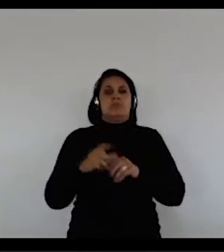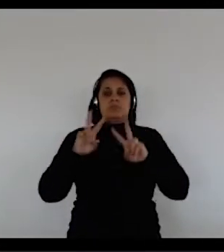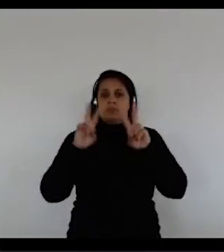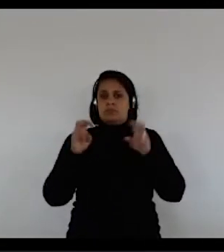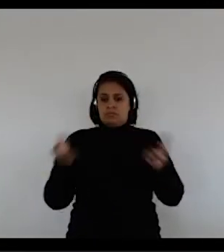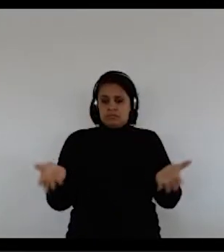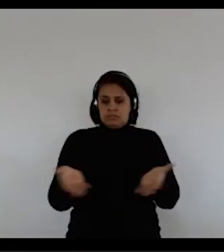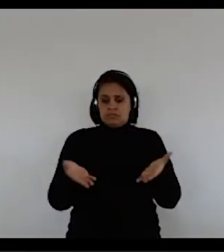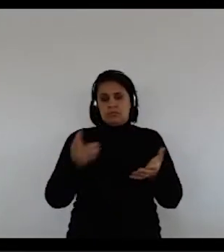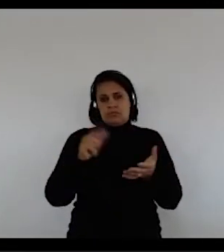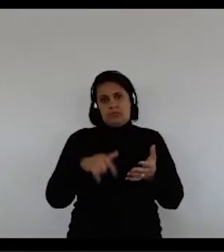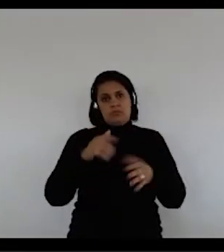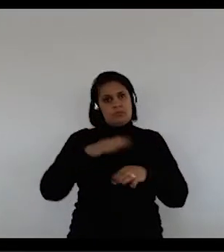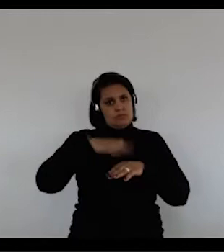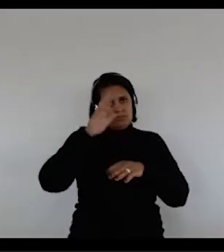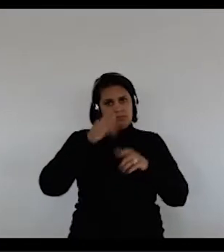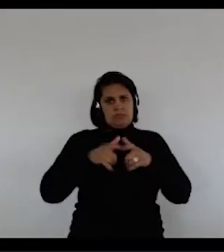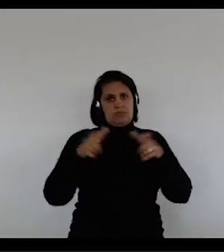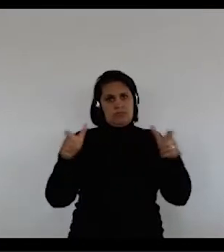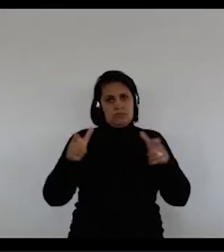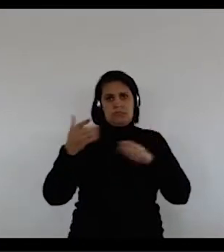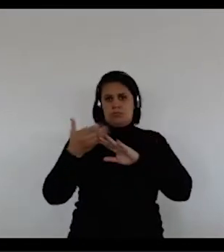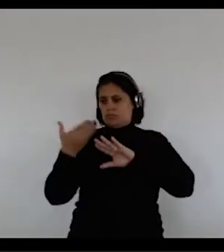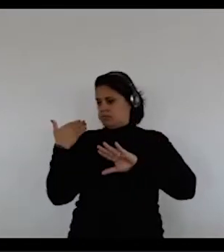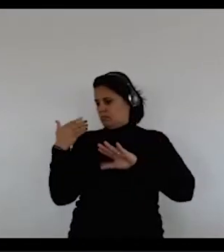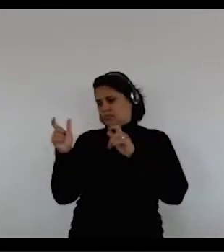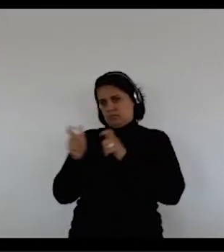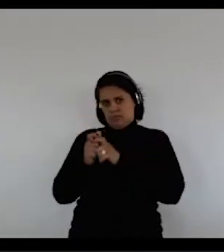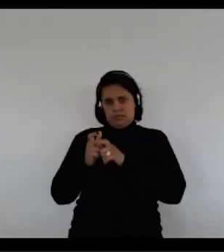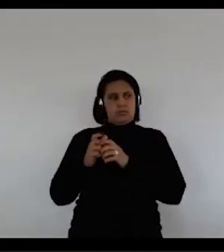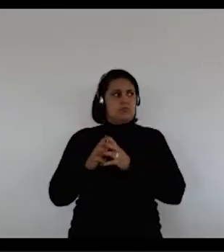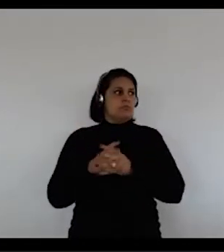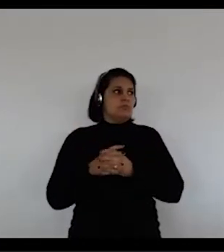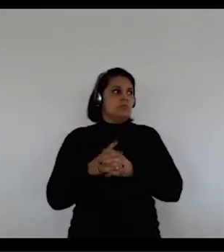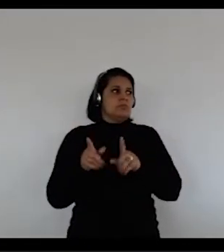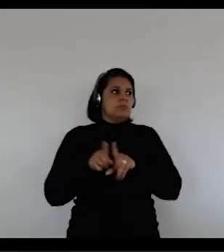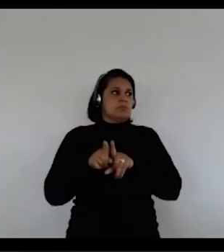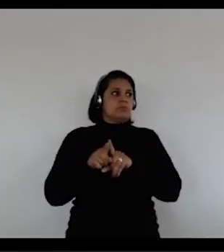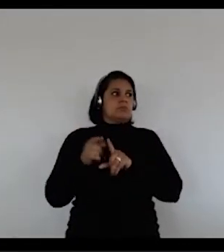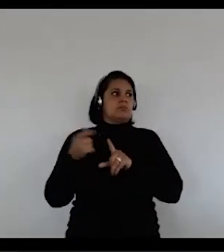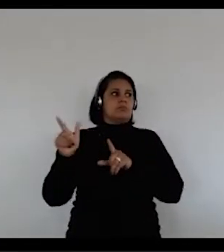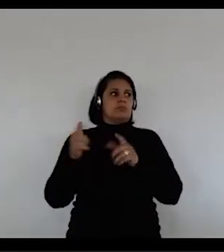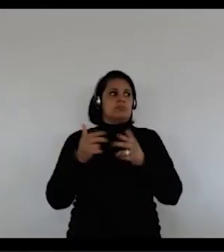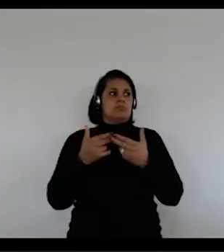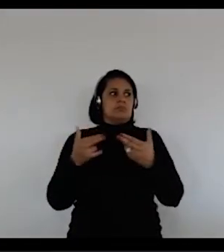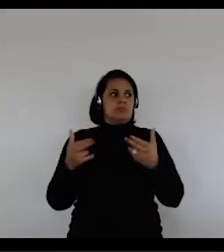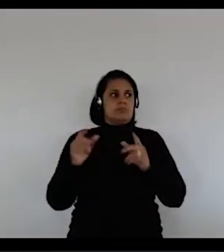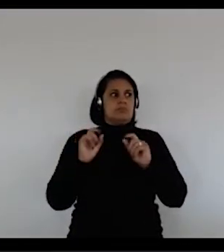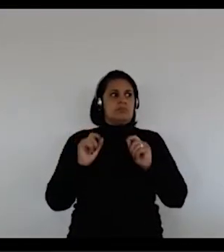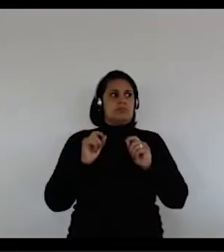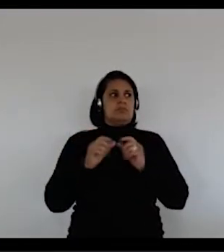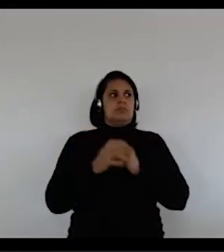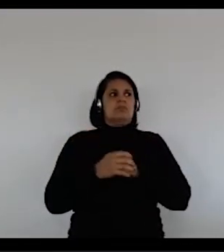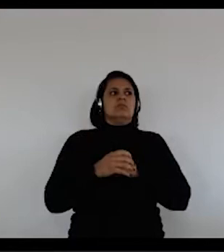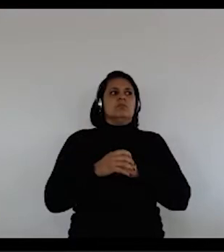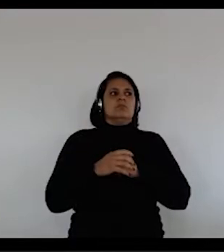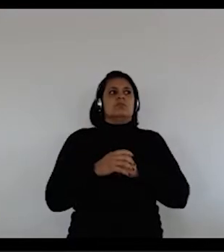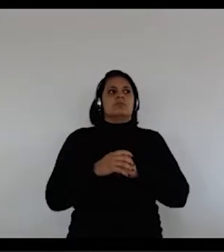antes. Também há outra secção interessante e mais heterogênea